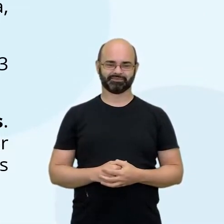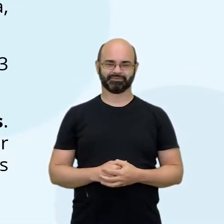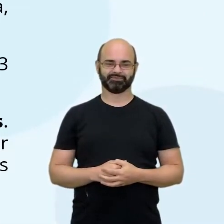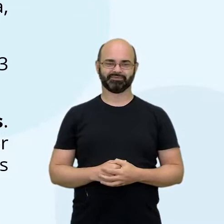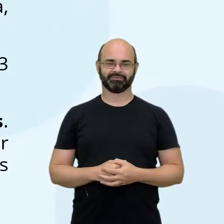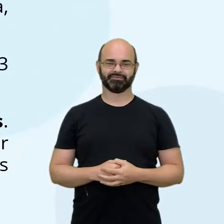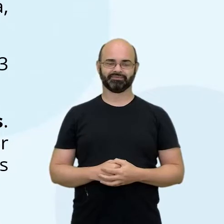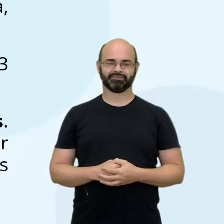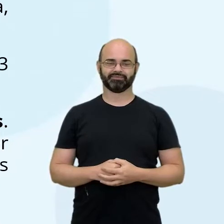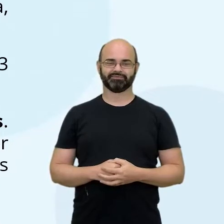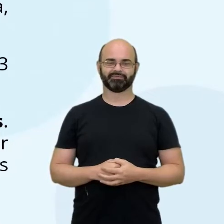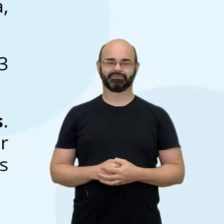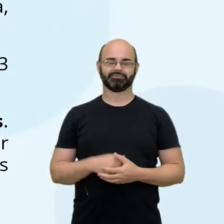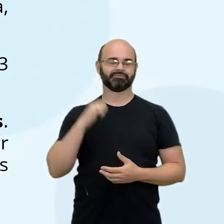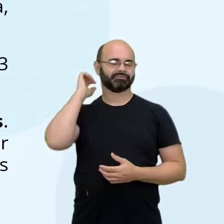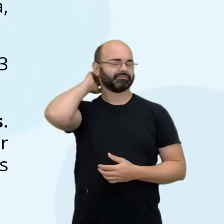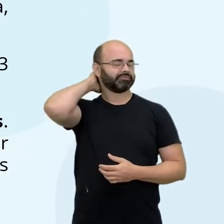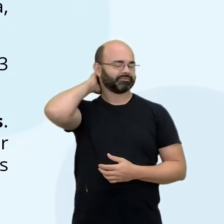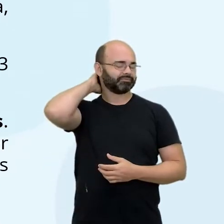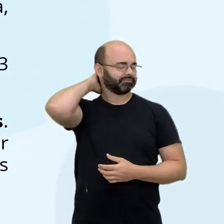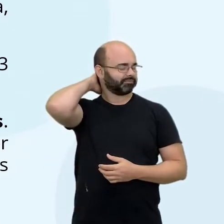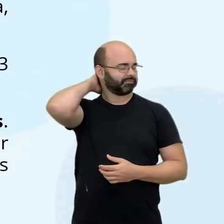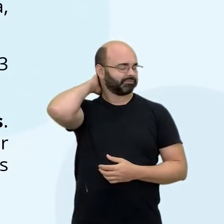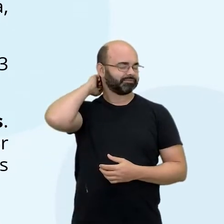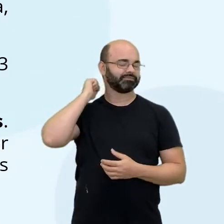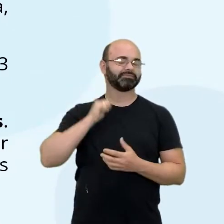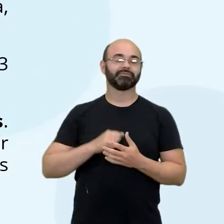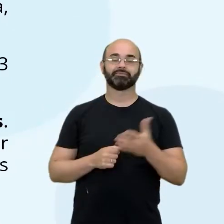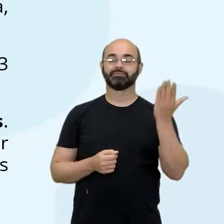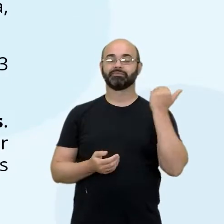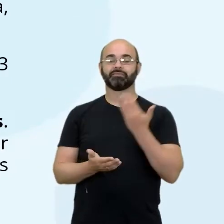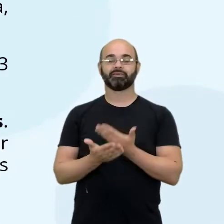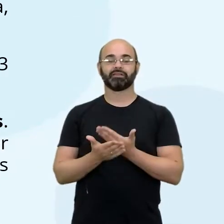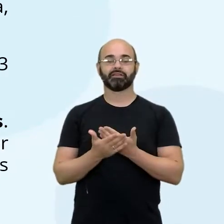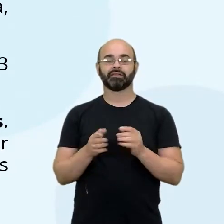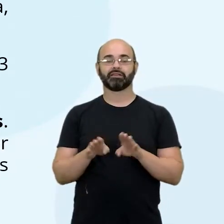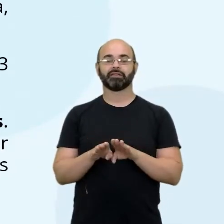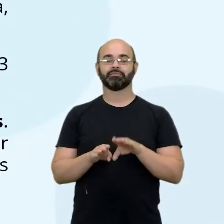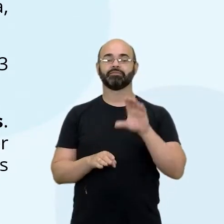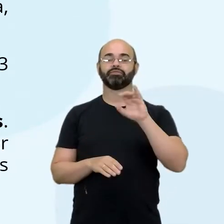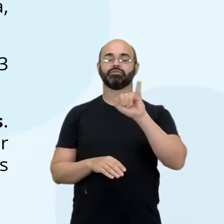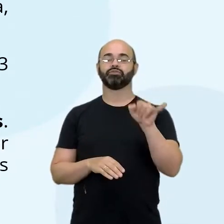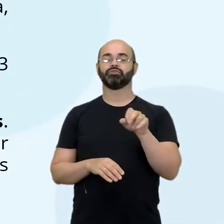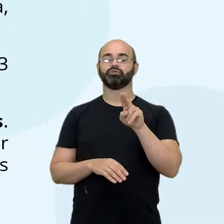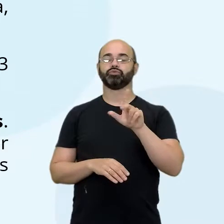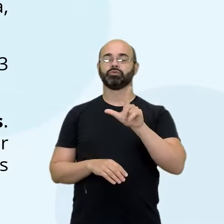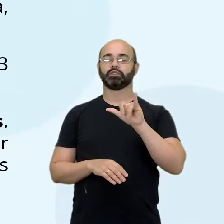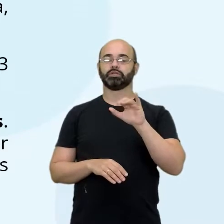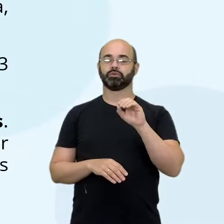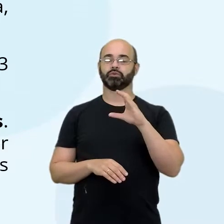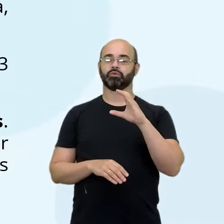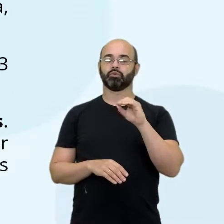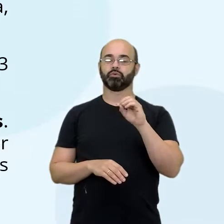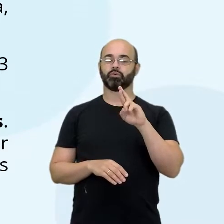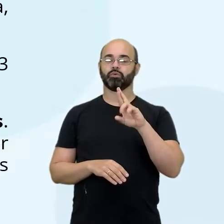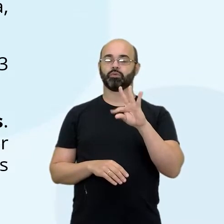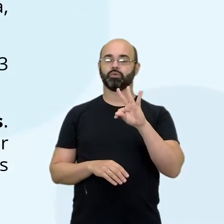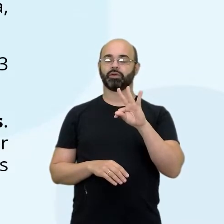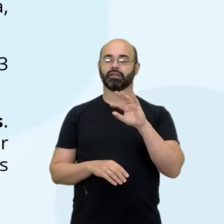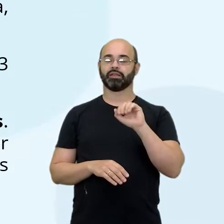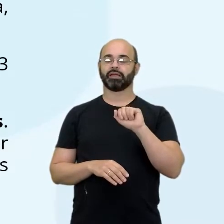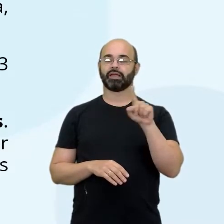falou também sobre o bestiário do Júlio Cortázar, né? Que é um livro importante dele aí, que